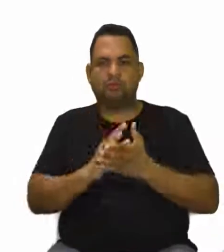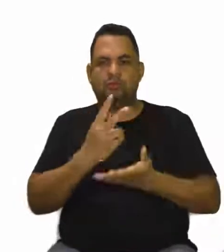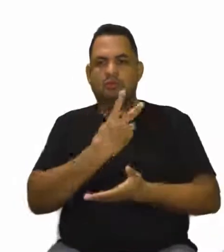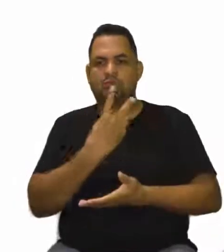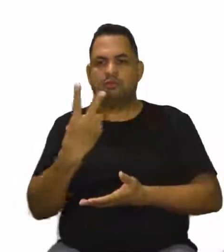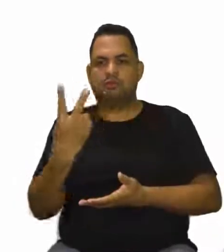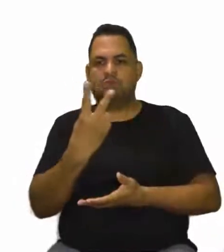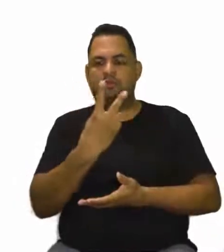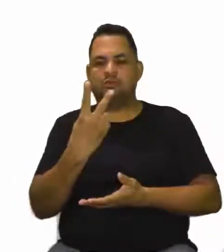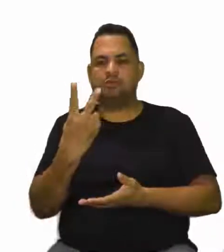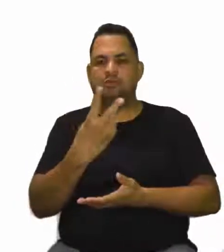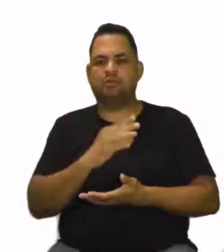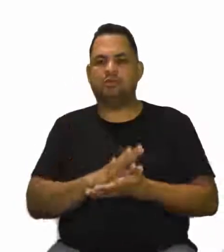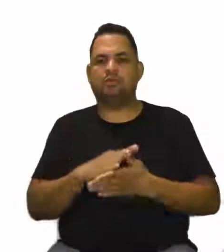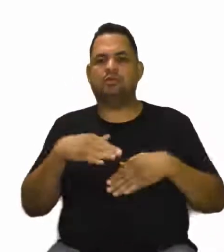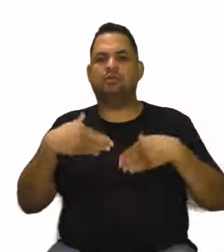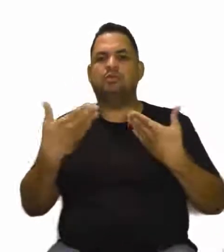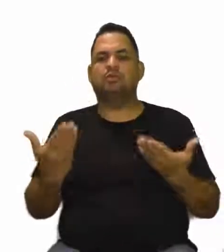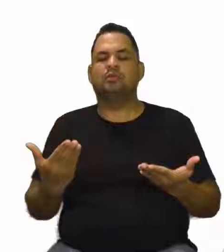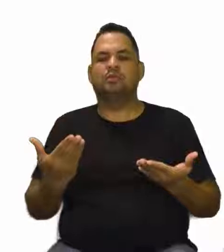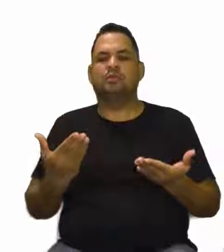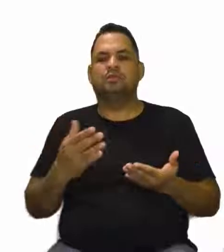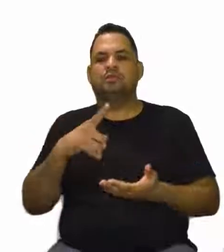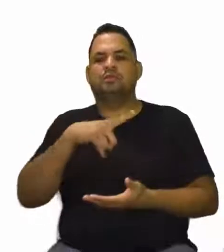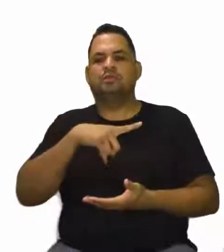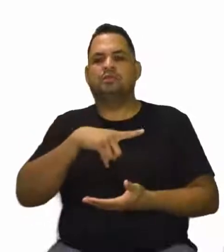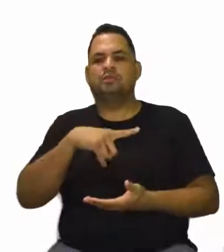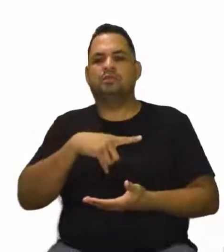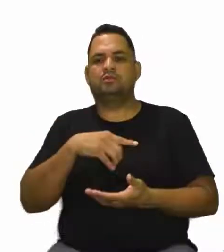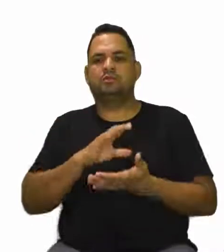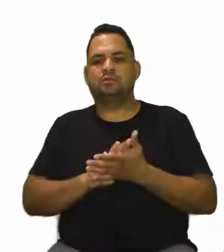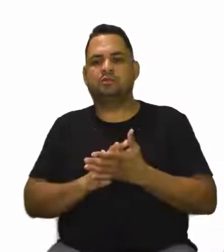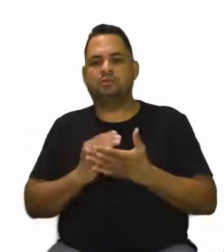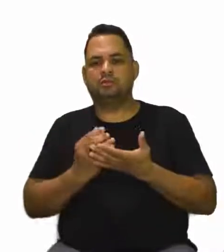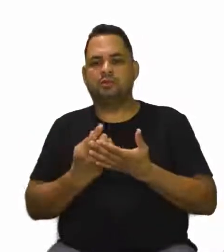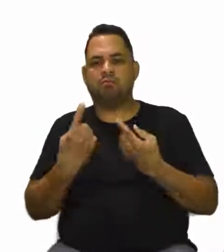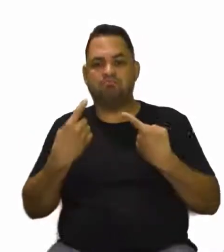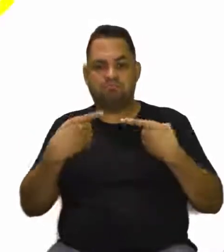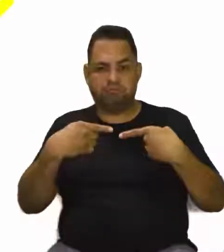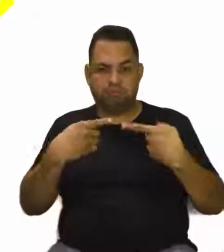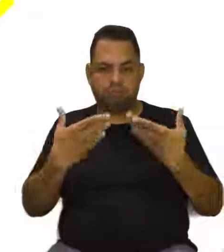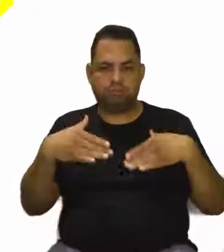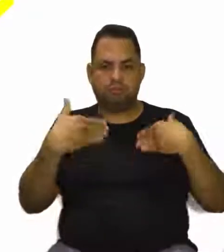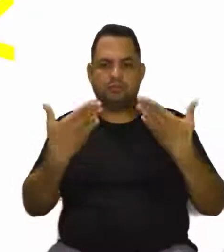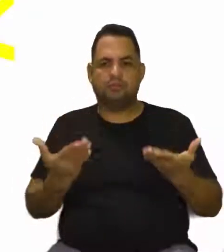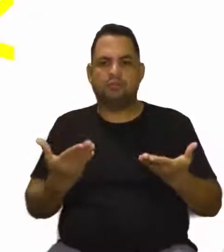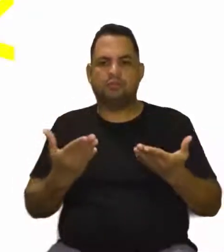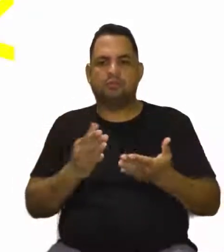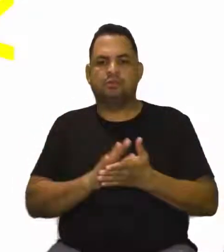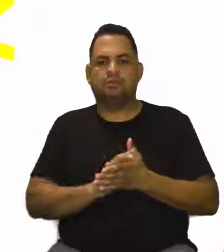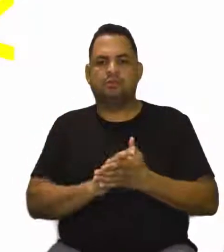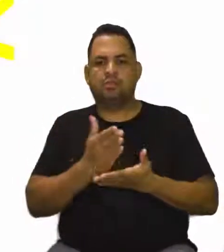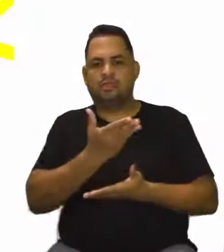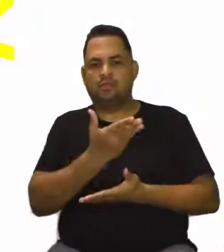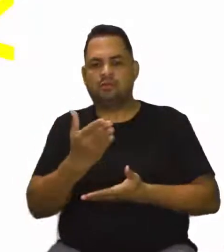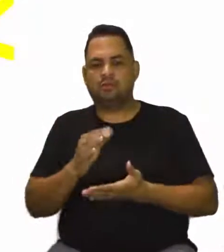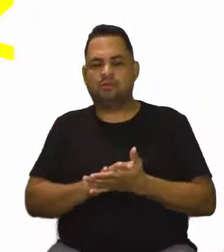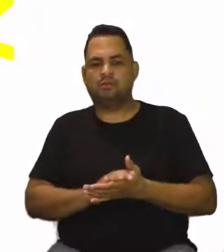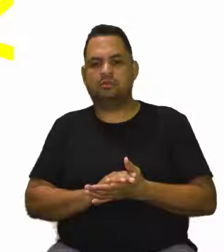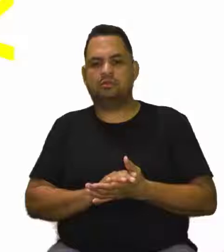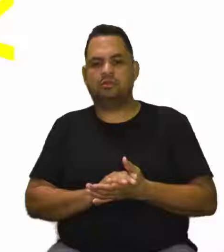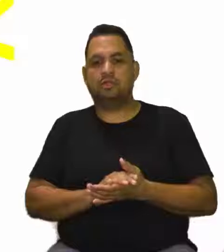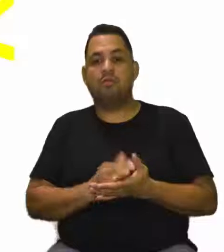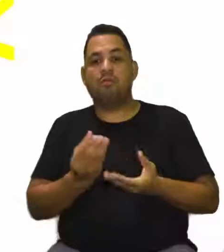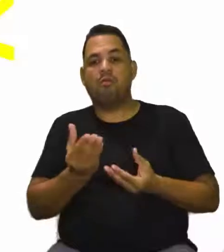dois vão estar ali na hora de ter ali o combate. No futebol americano, né, então a gente vê